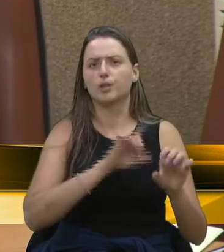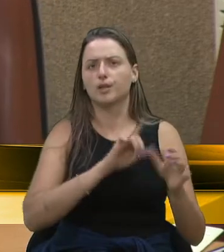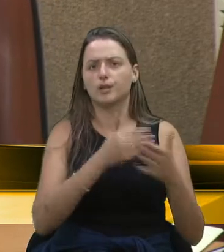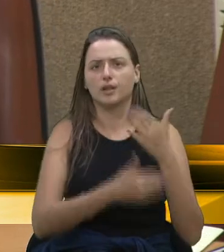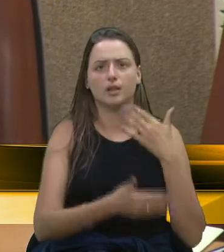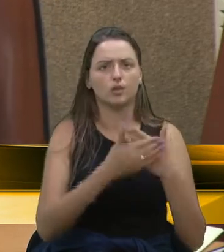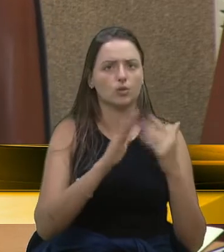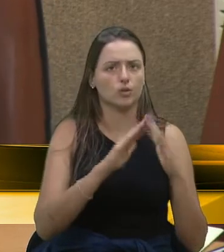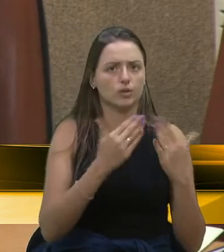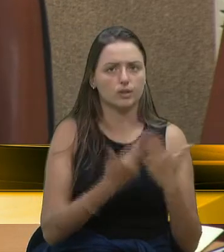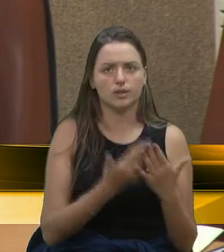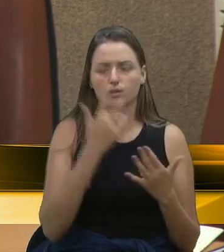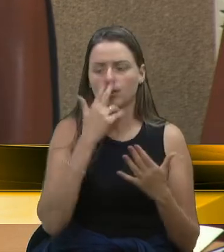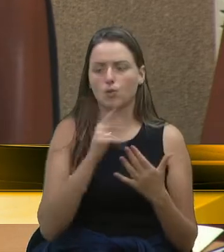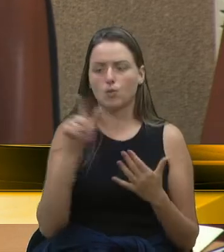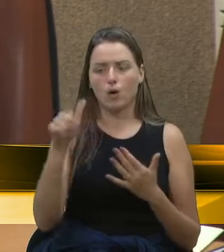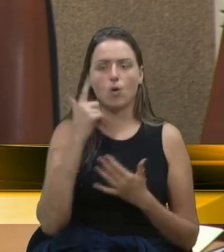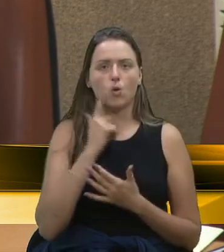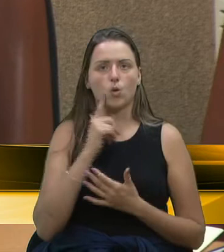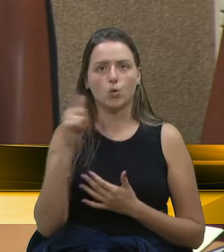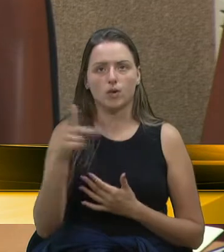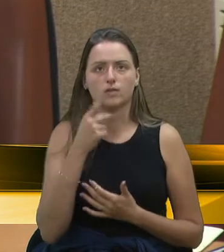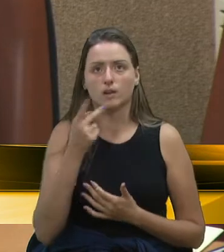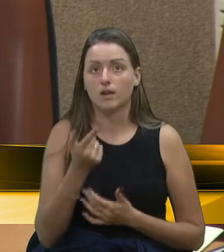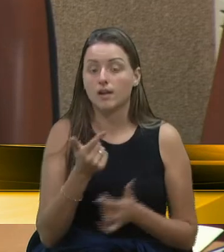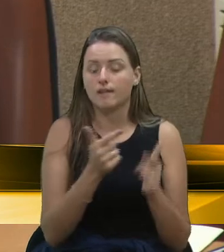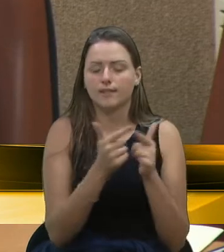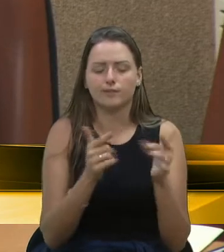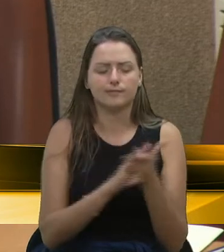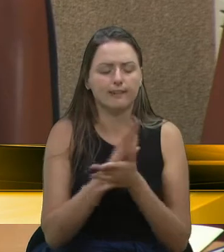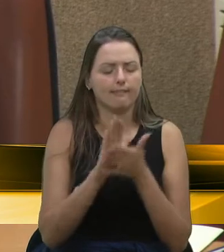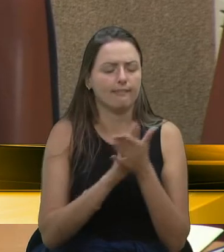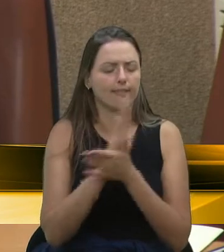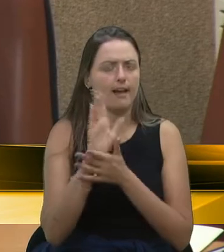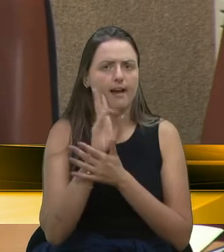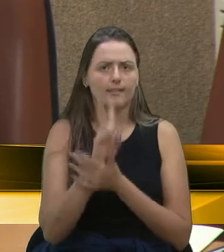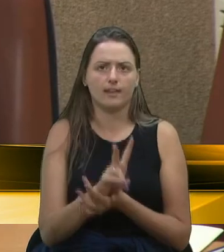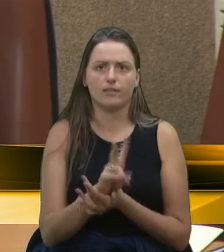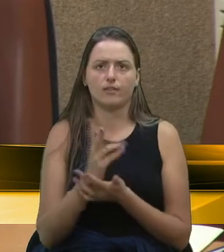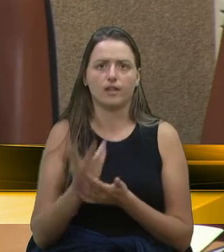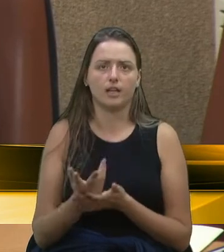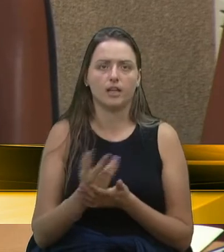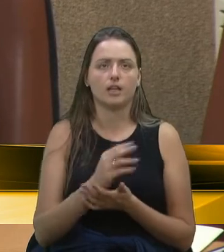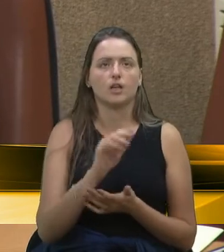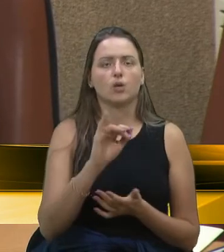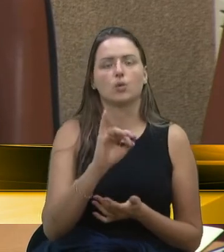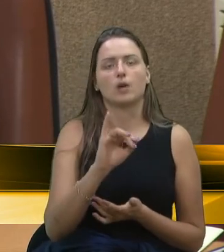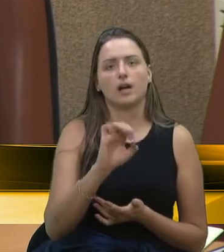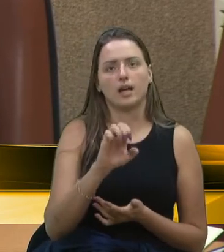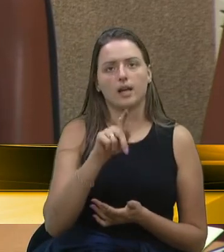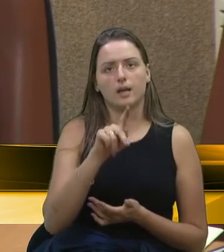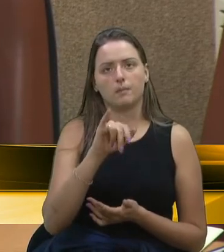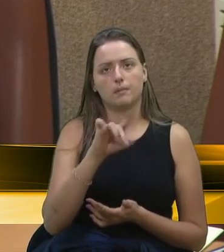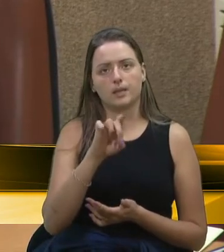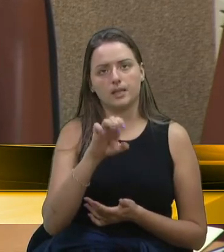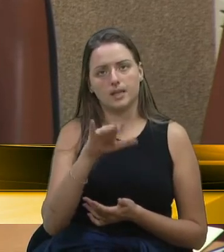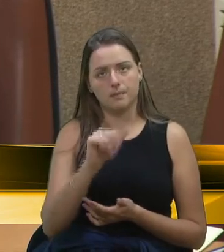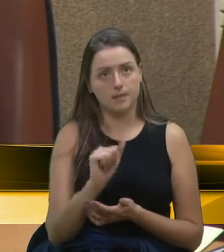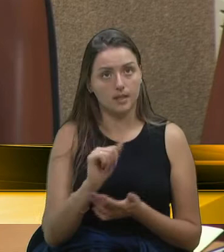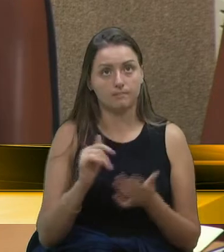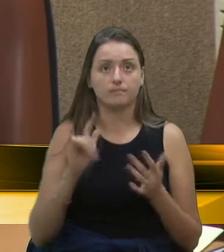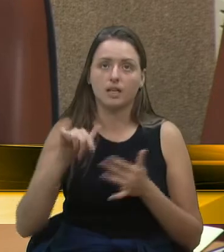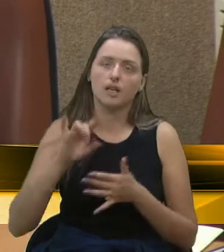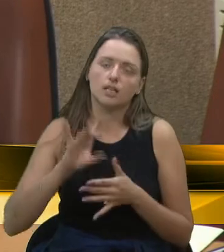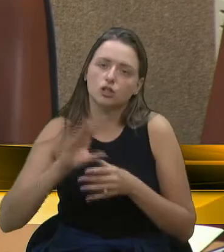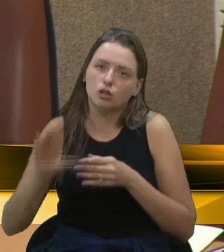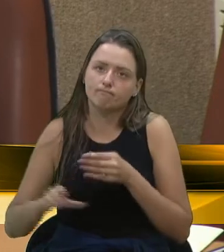como o colega comentou, eles não têm absolutamente nada a ver com a epidemia. Então, eu só queria